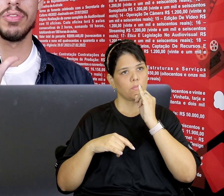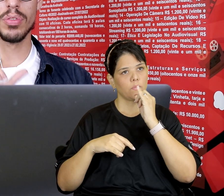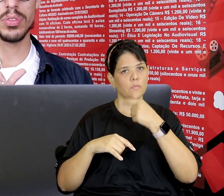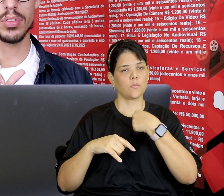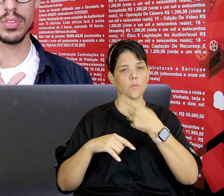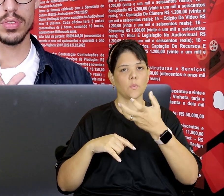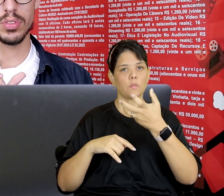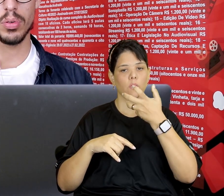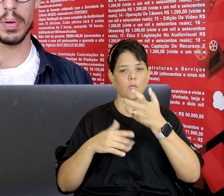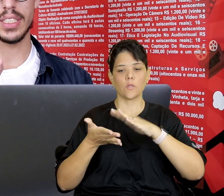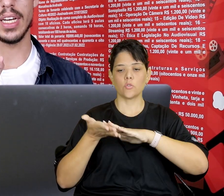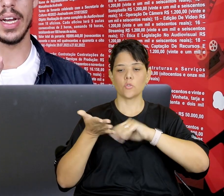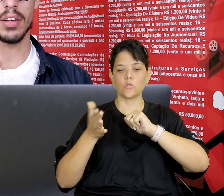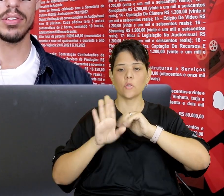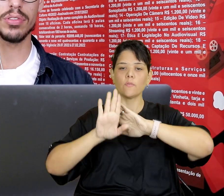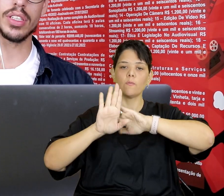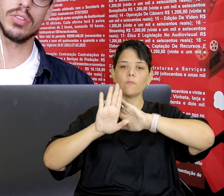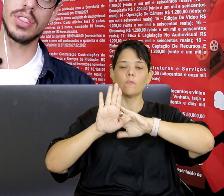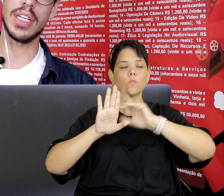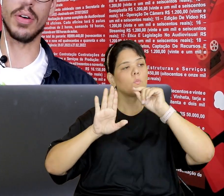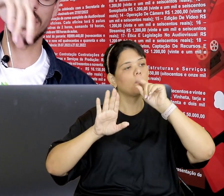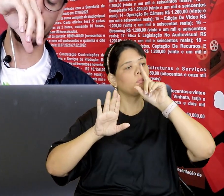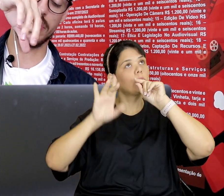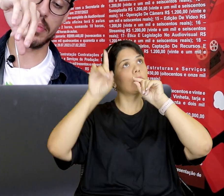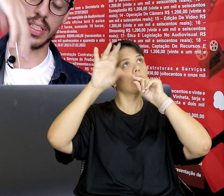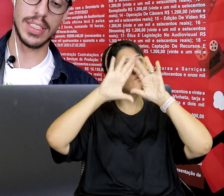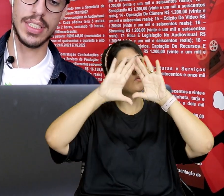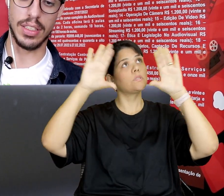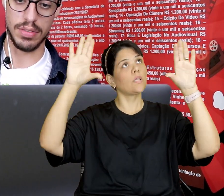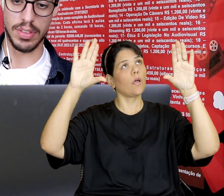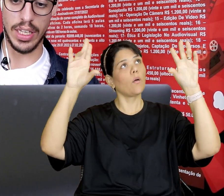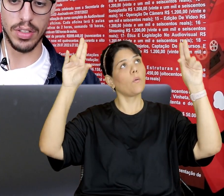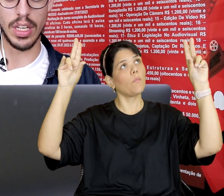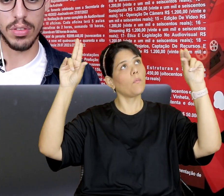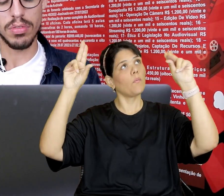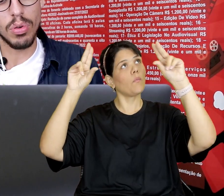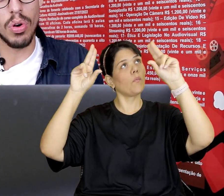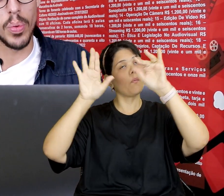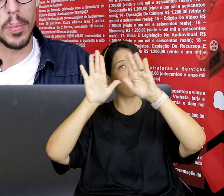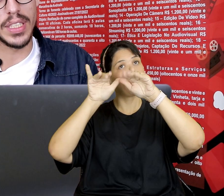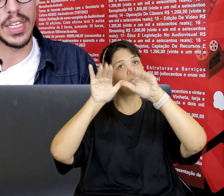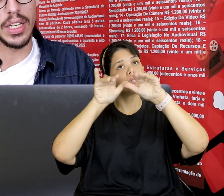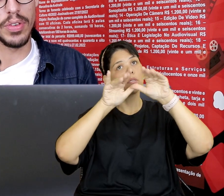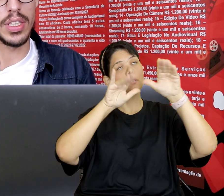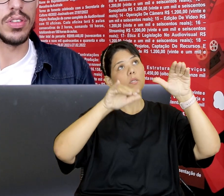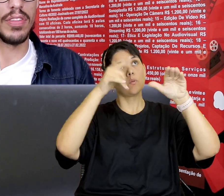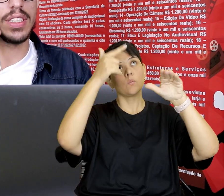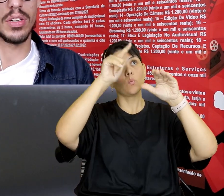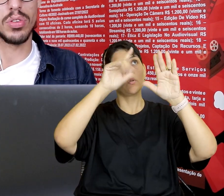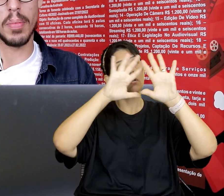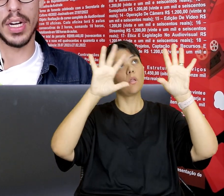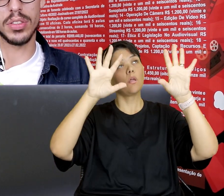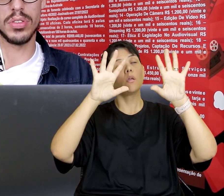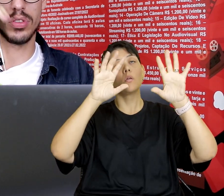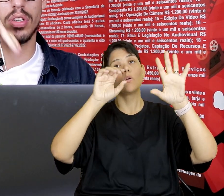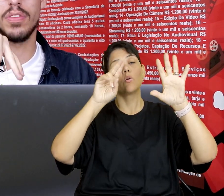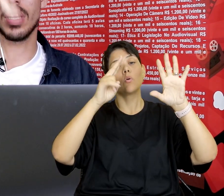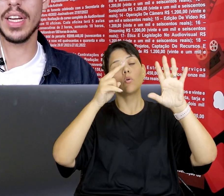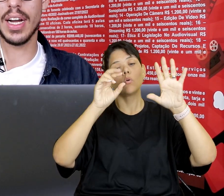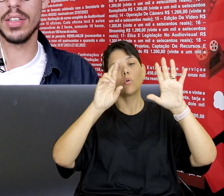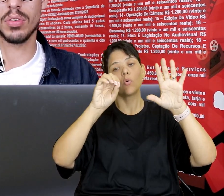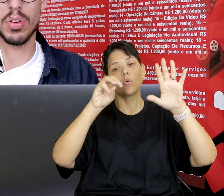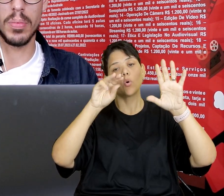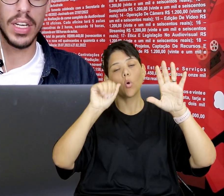tirar o fundo de um passarinho voando no céu. Mas assim, ele não está no chroma, o passarinho, então não vai ser automático. Eu não só